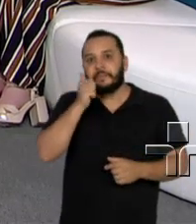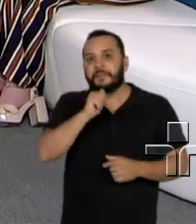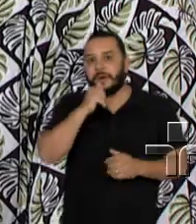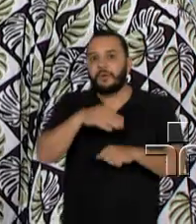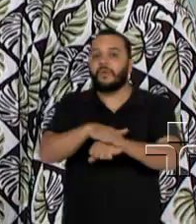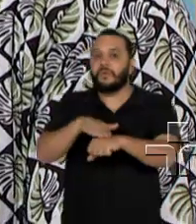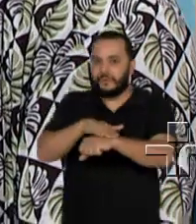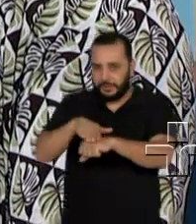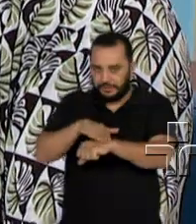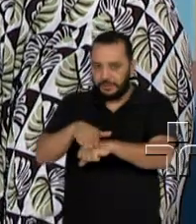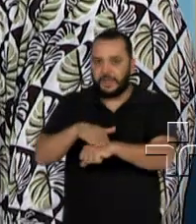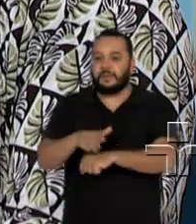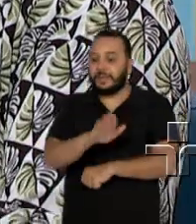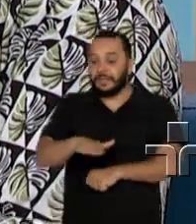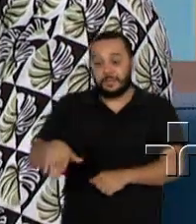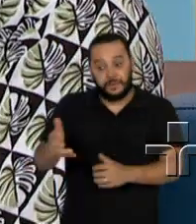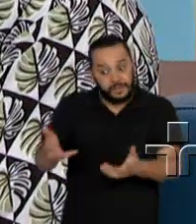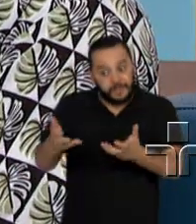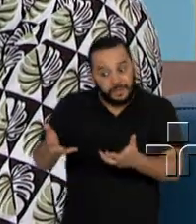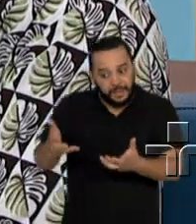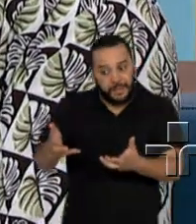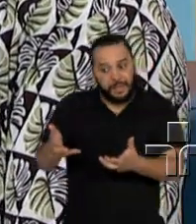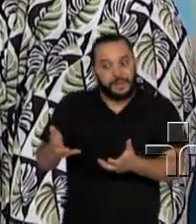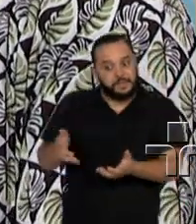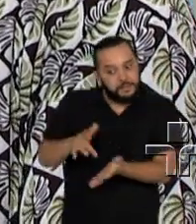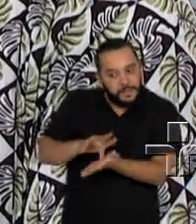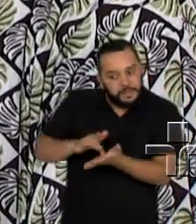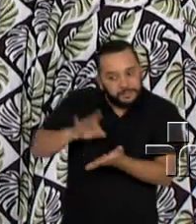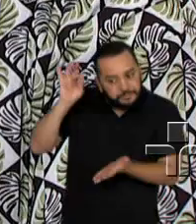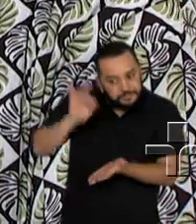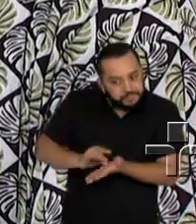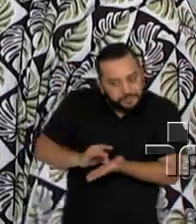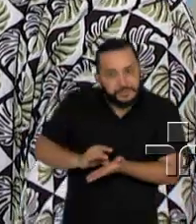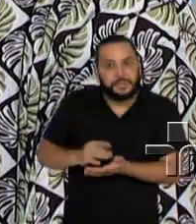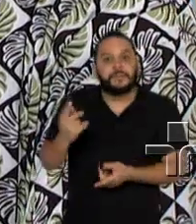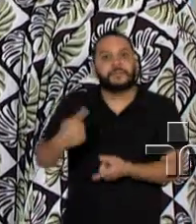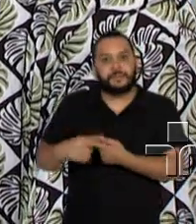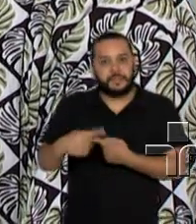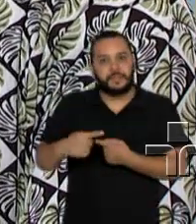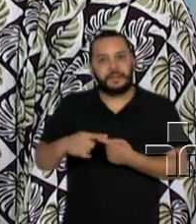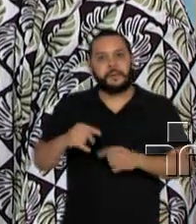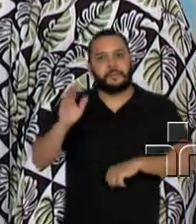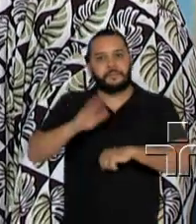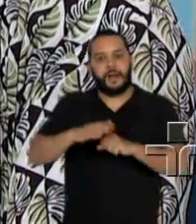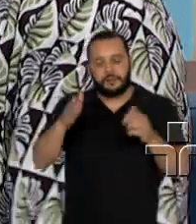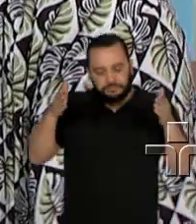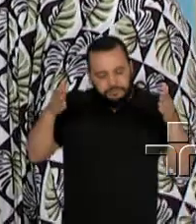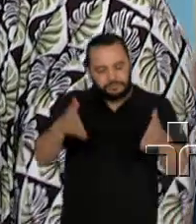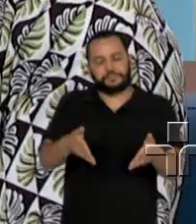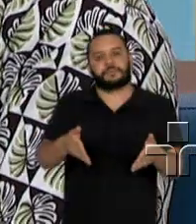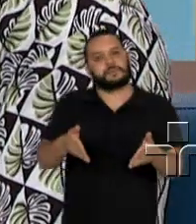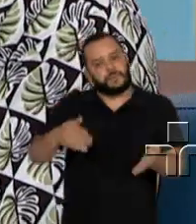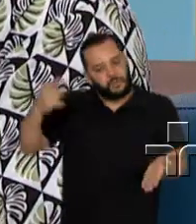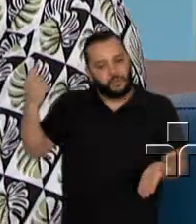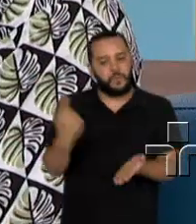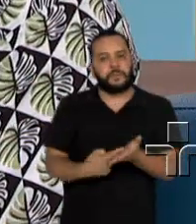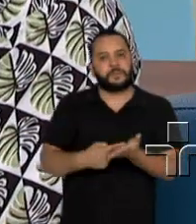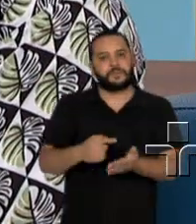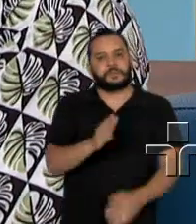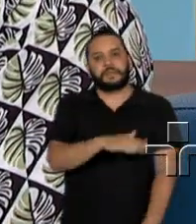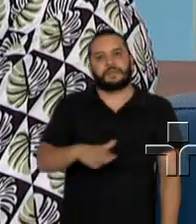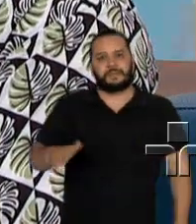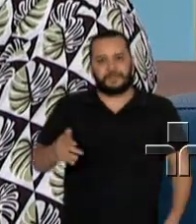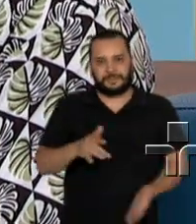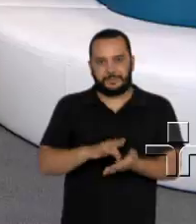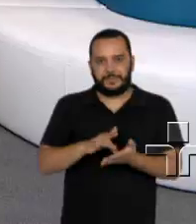se ela pensa em ser bailarina porque isso desenvolve mais concentração e mais comprometimento da criança no